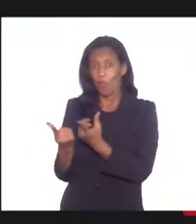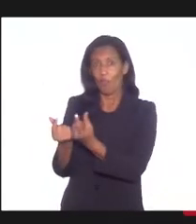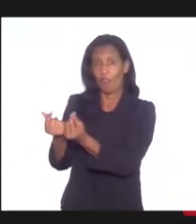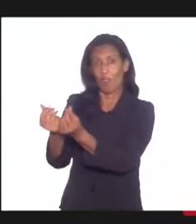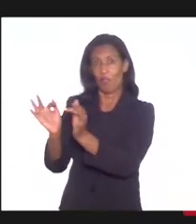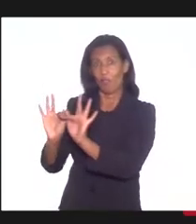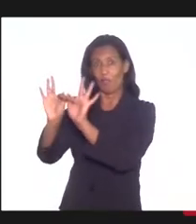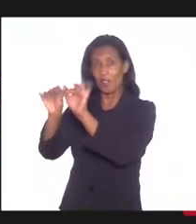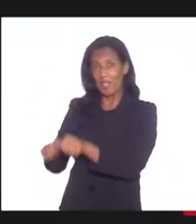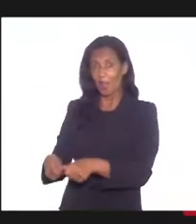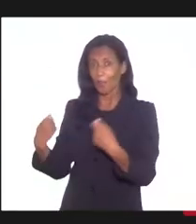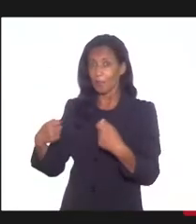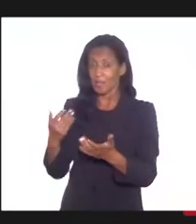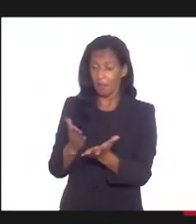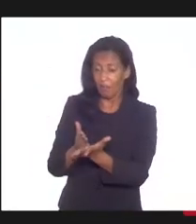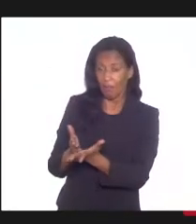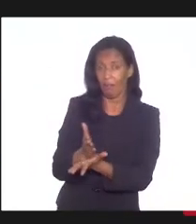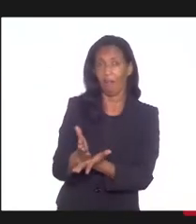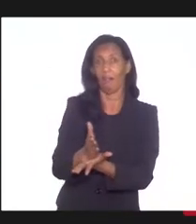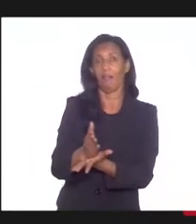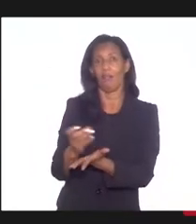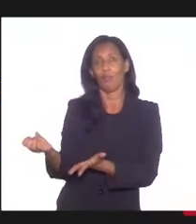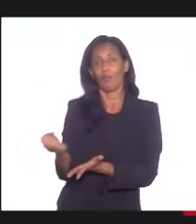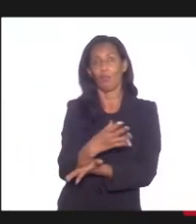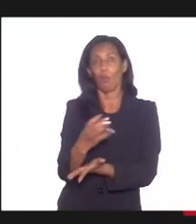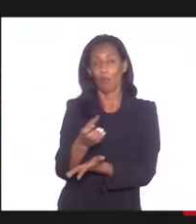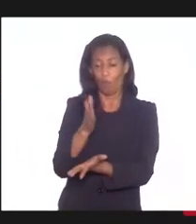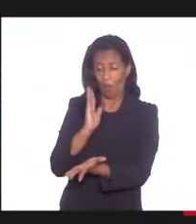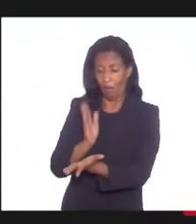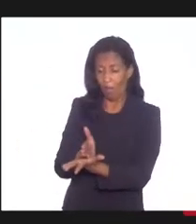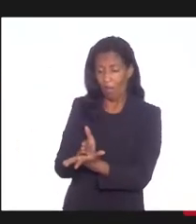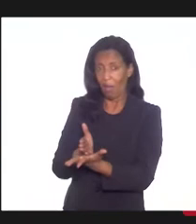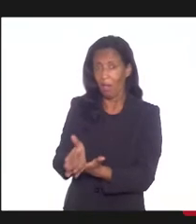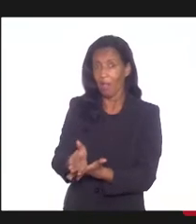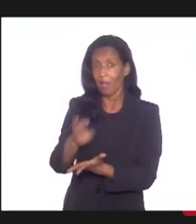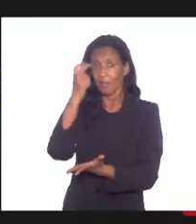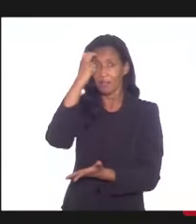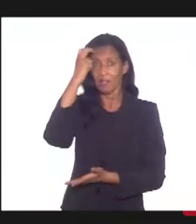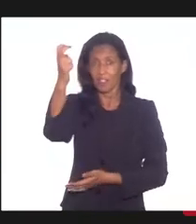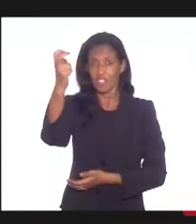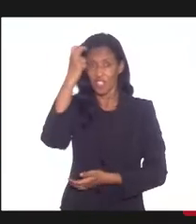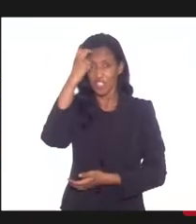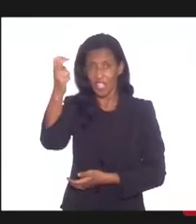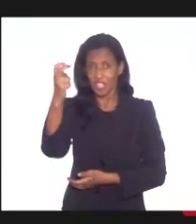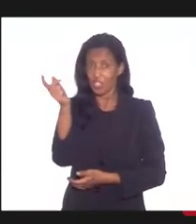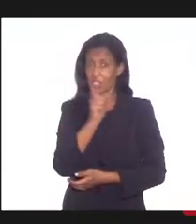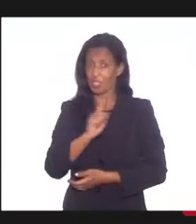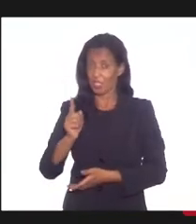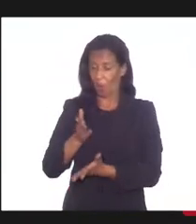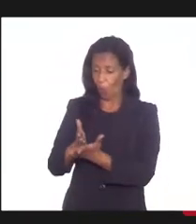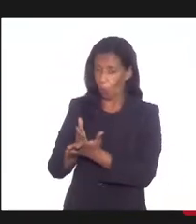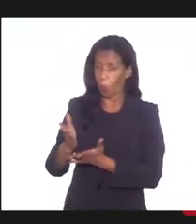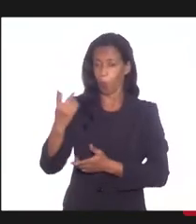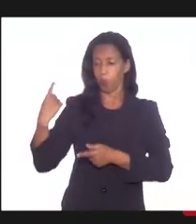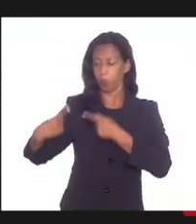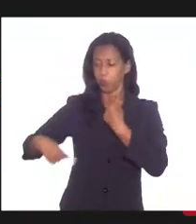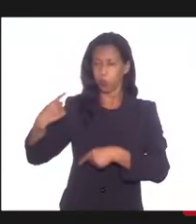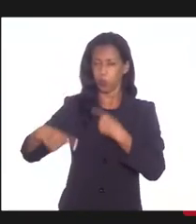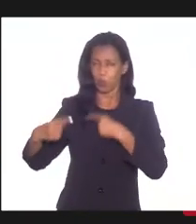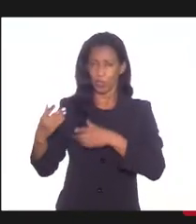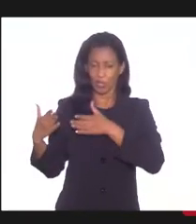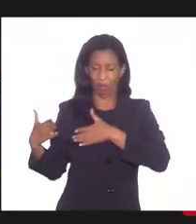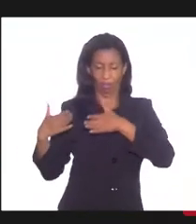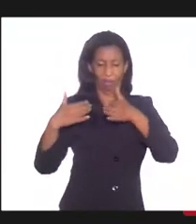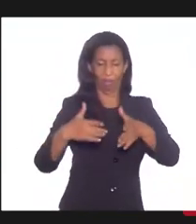final depende de novas rotas e, principalmente, rotas que sejam inteligentes, e não rotas políticas, rotas que levem em locais onde